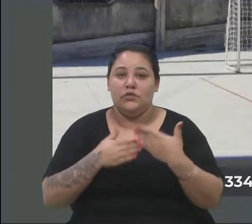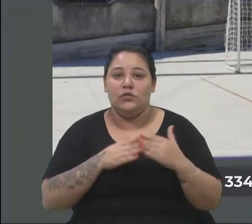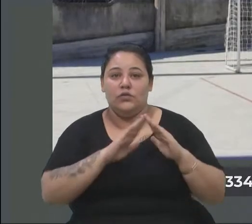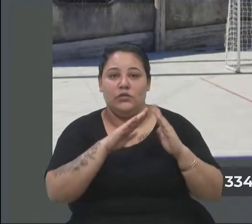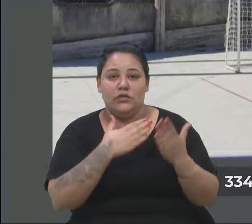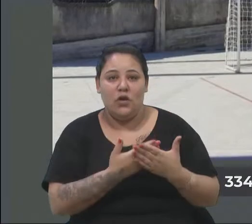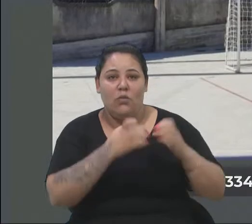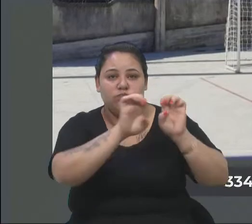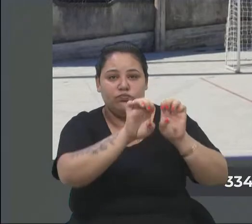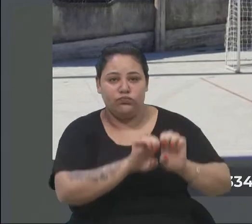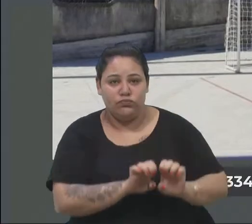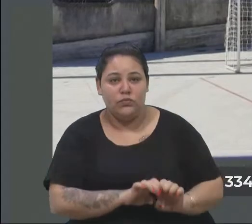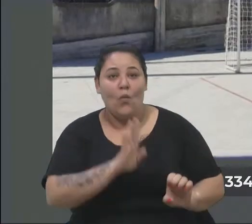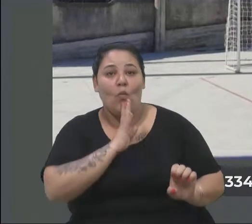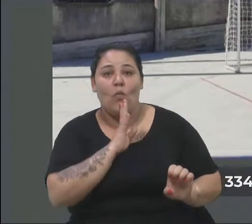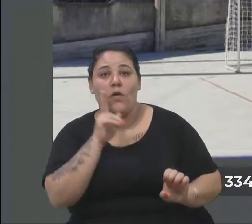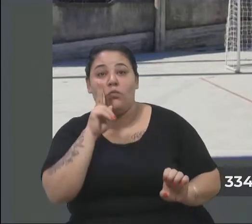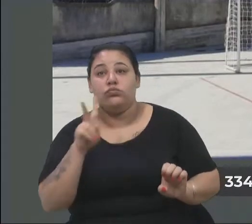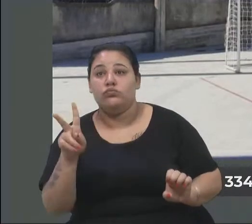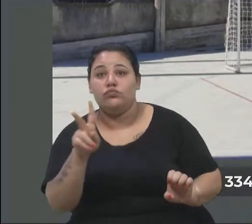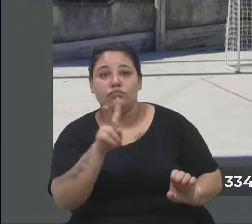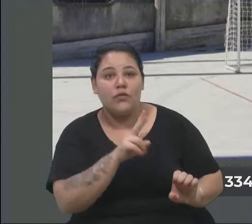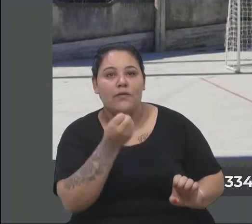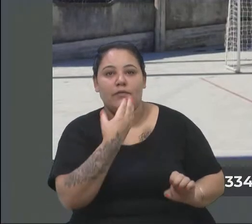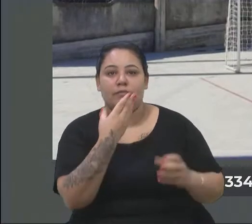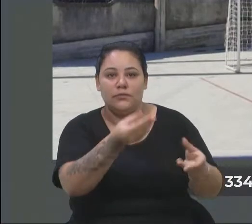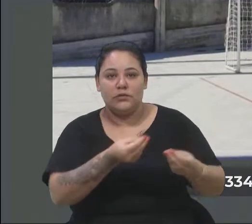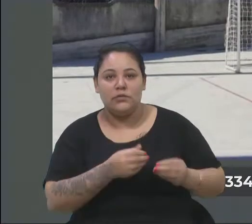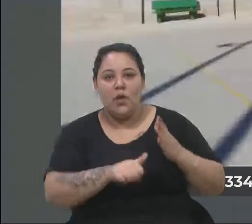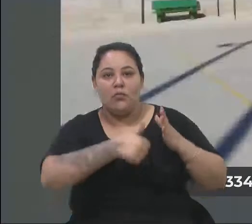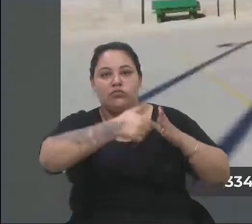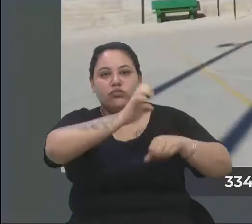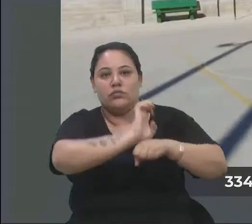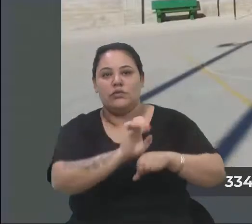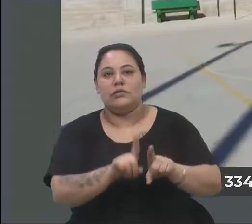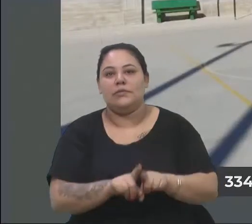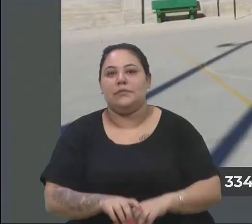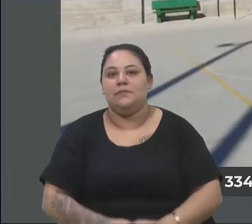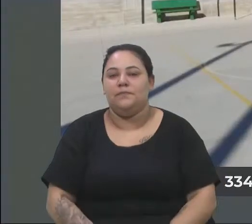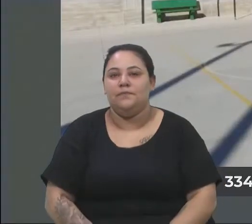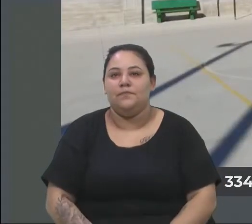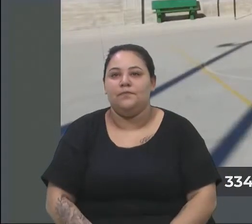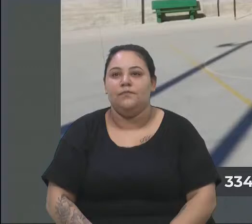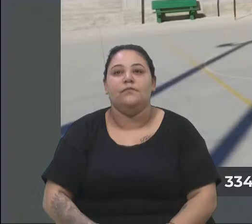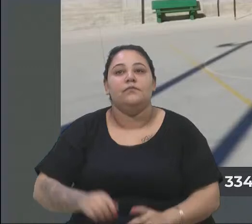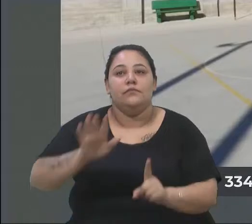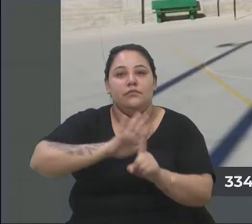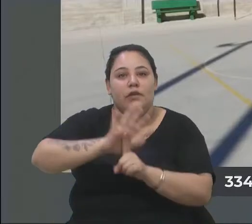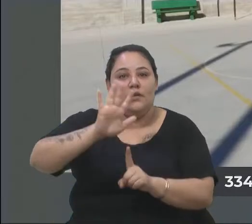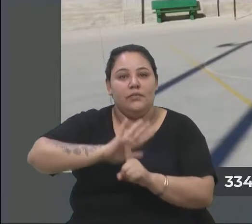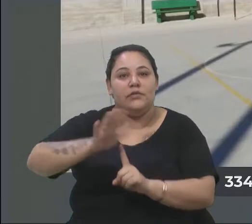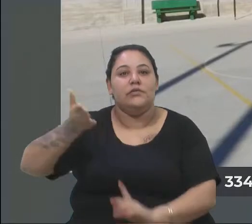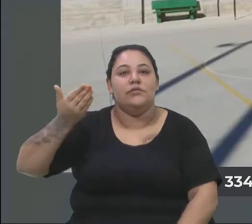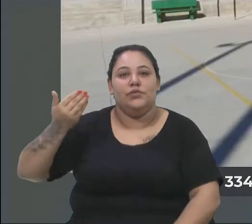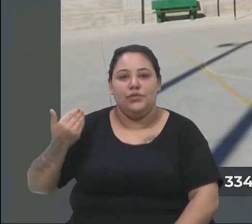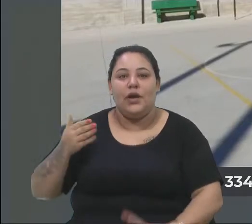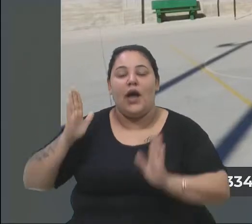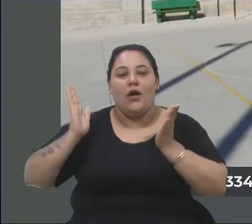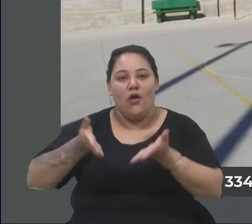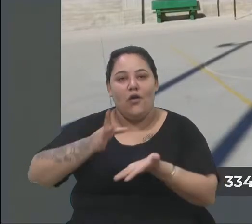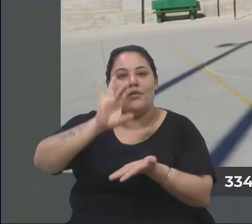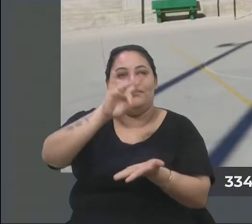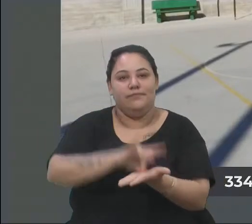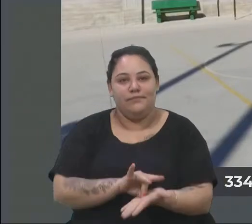a estrutura dessa escola, que está recebendo aí melhorias do Estado. Demanda antiga, que agora está se tornando